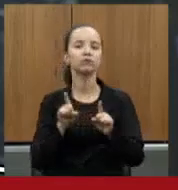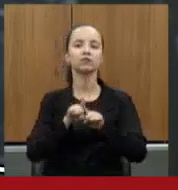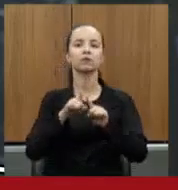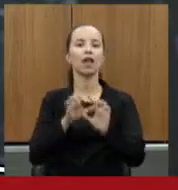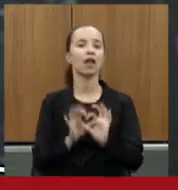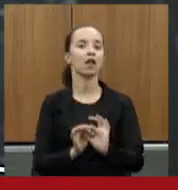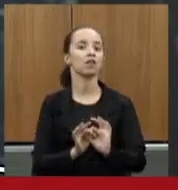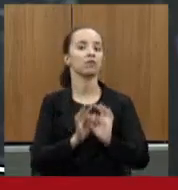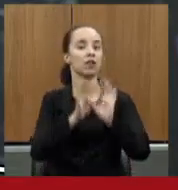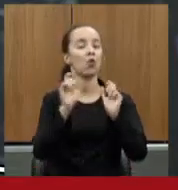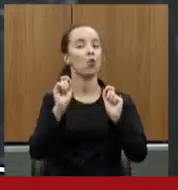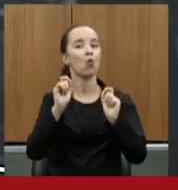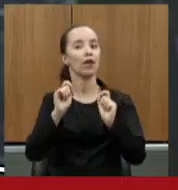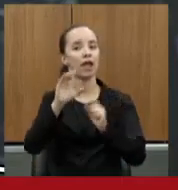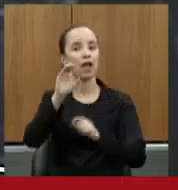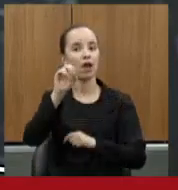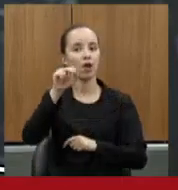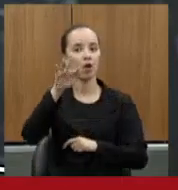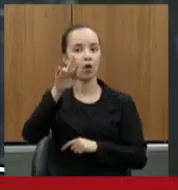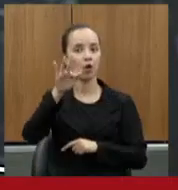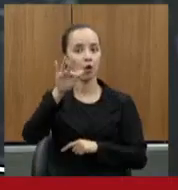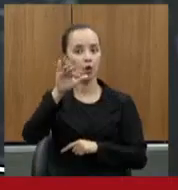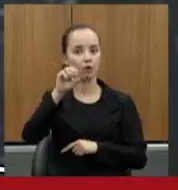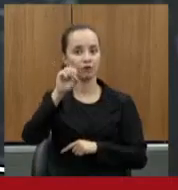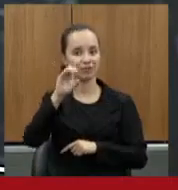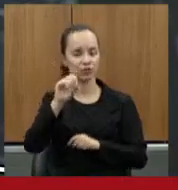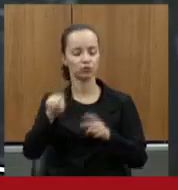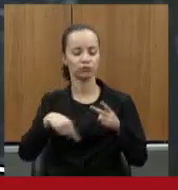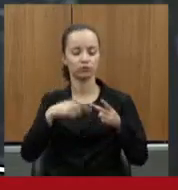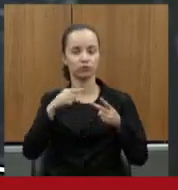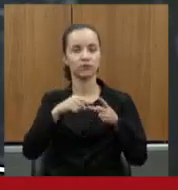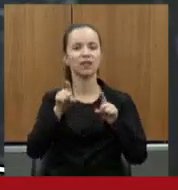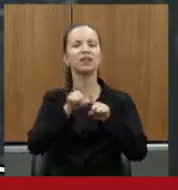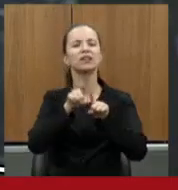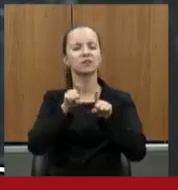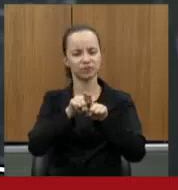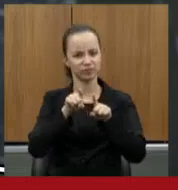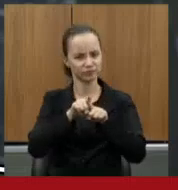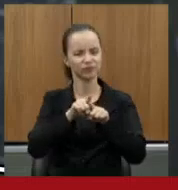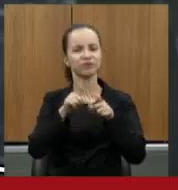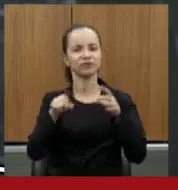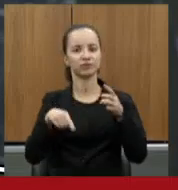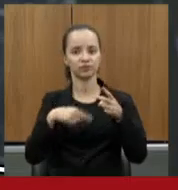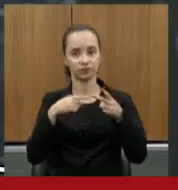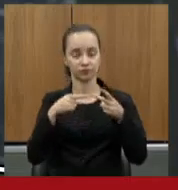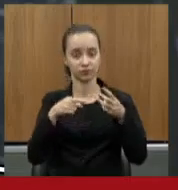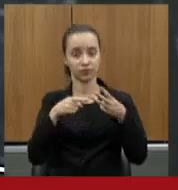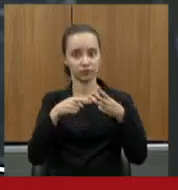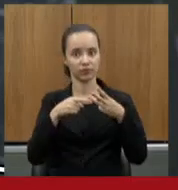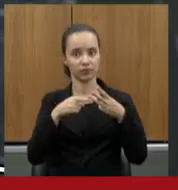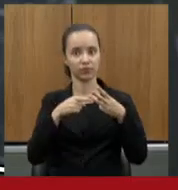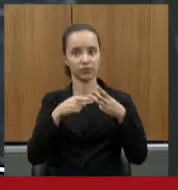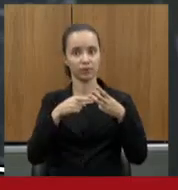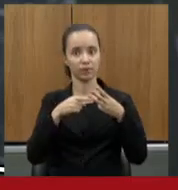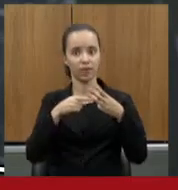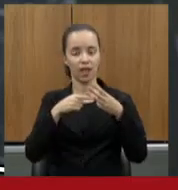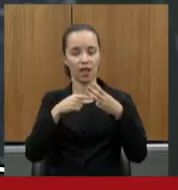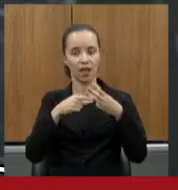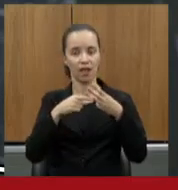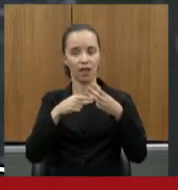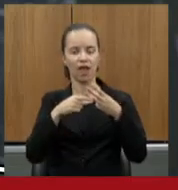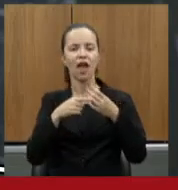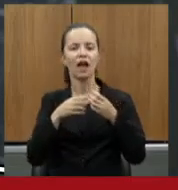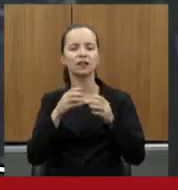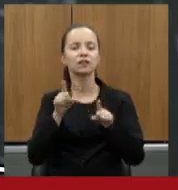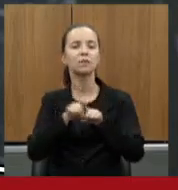pena de confisco. Quer dizer, a abolição das penas infamantes. A publicidade dos processos